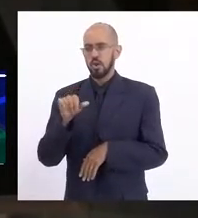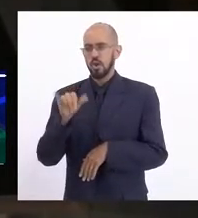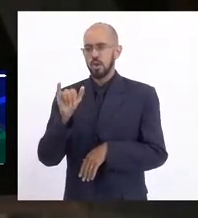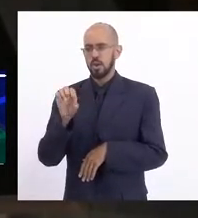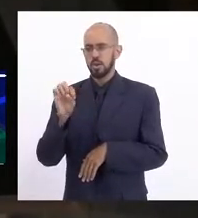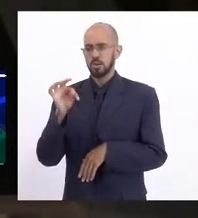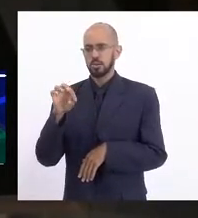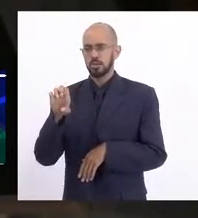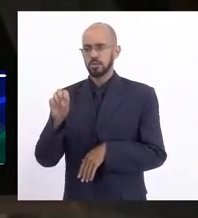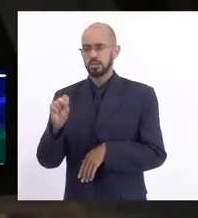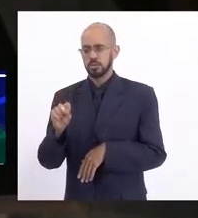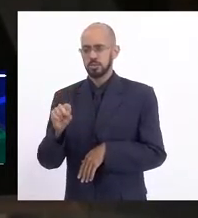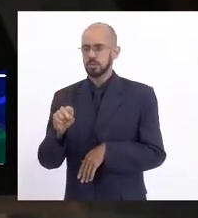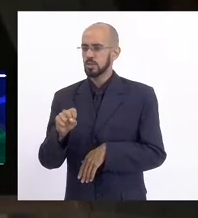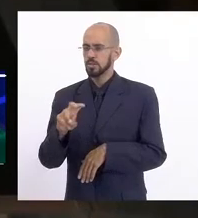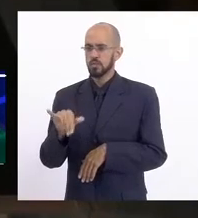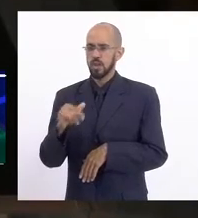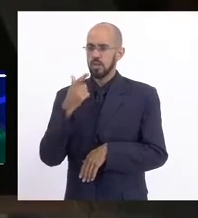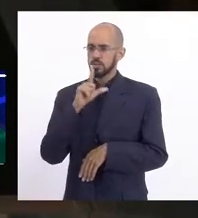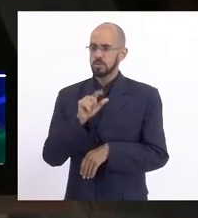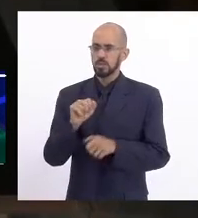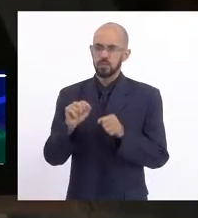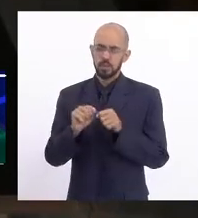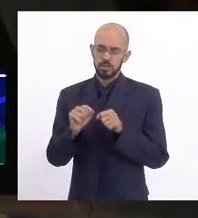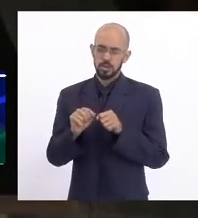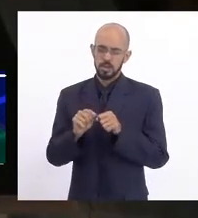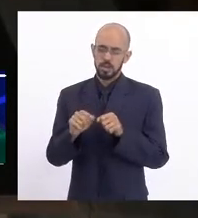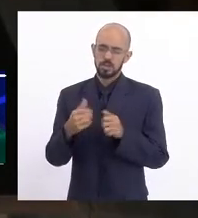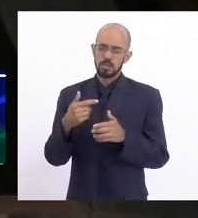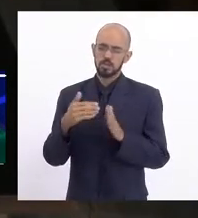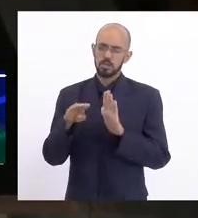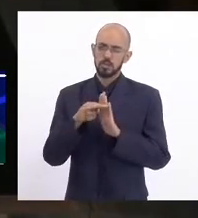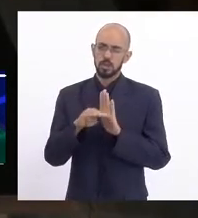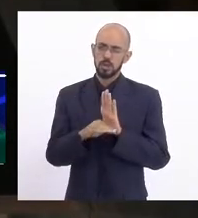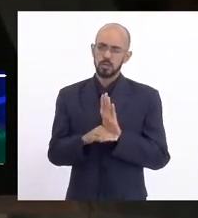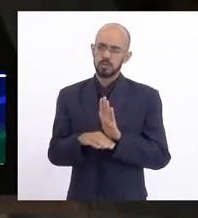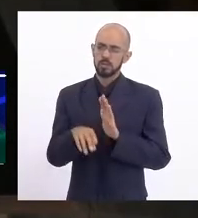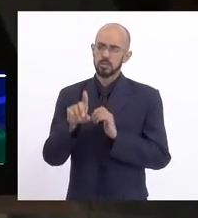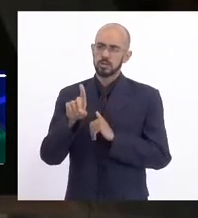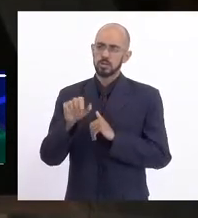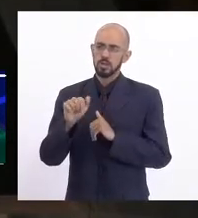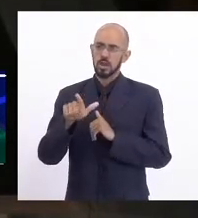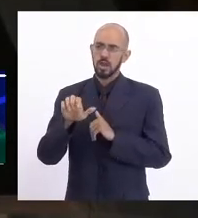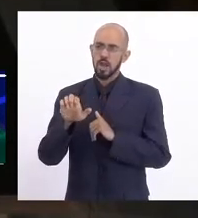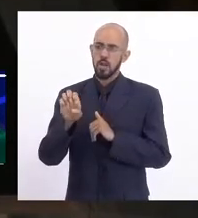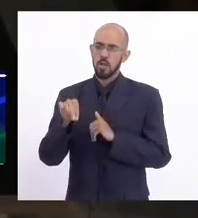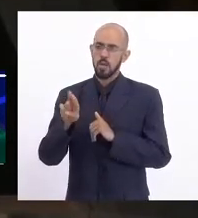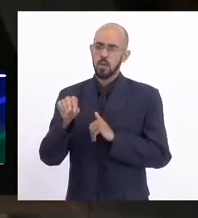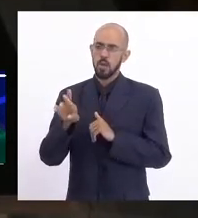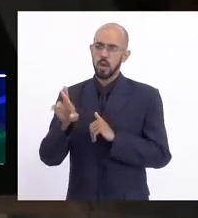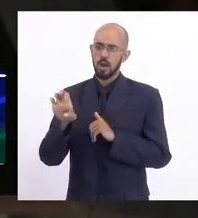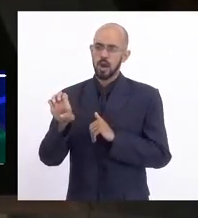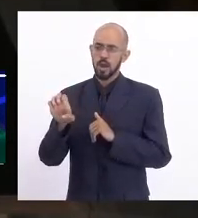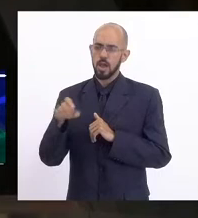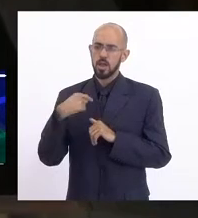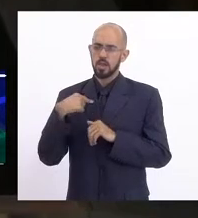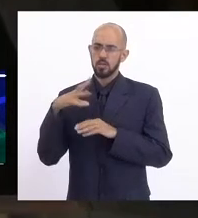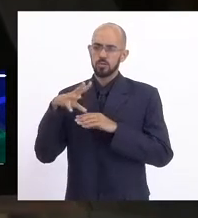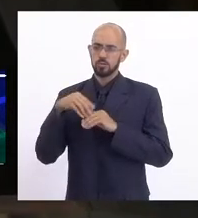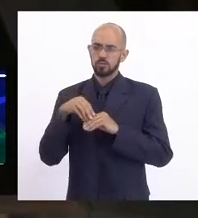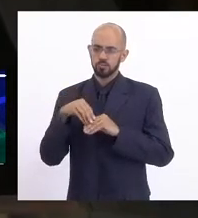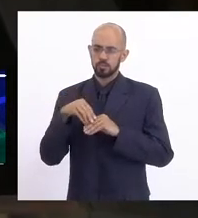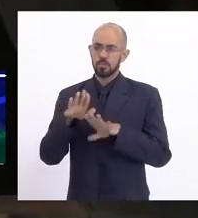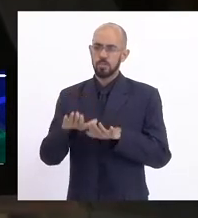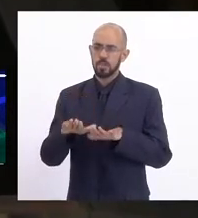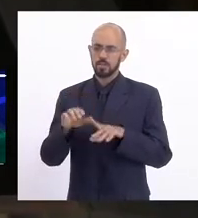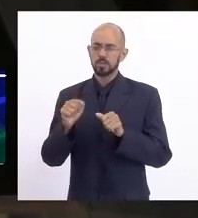essa antecipação de royalties das chamadas operações Delaware. Faço, portanto, a discussão aqui de maneira muito abreviada, mas ainda assim fiz